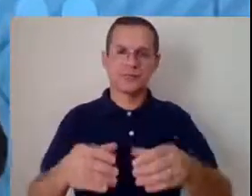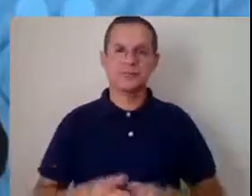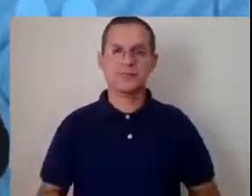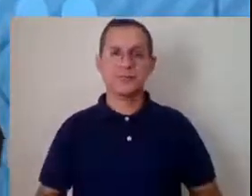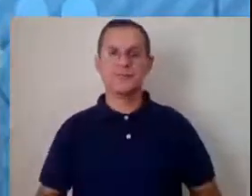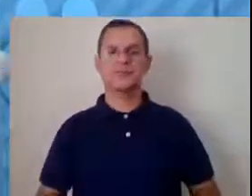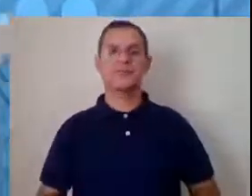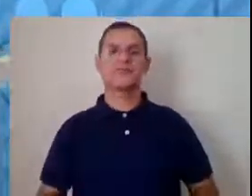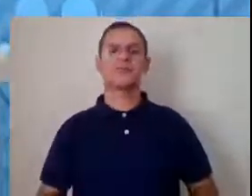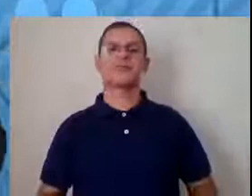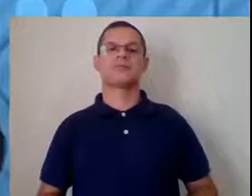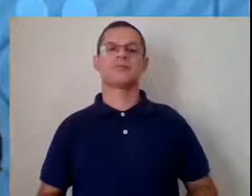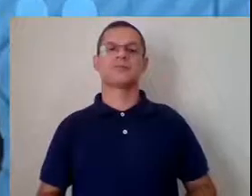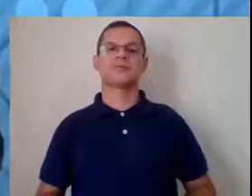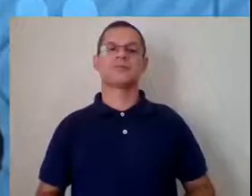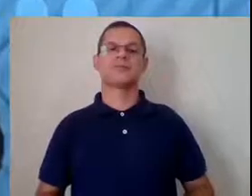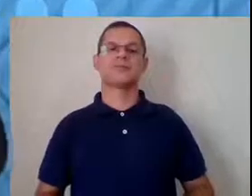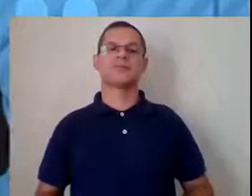de